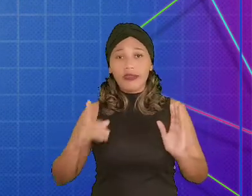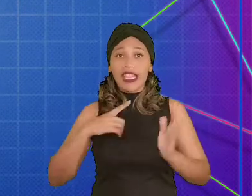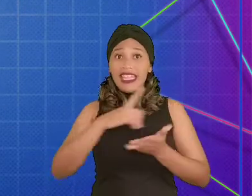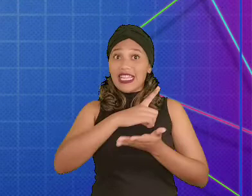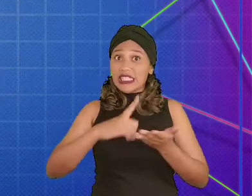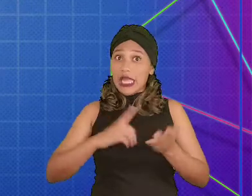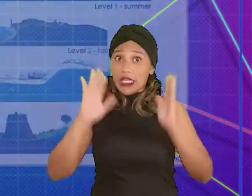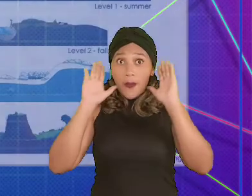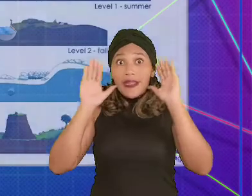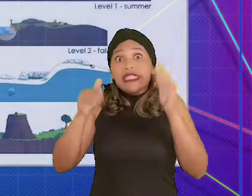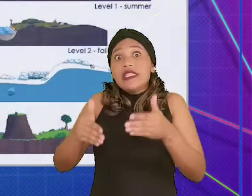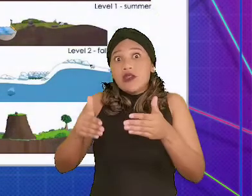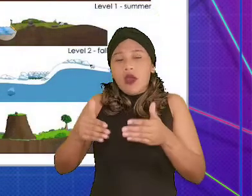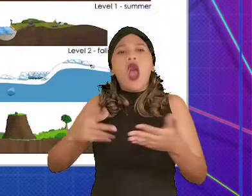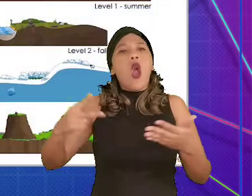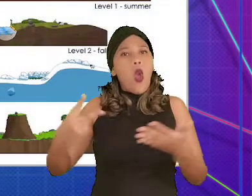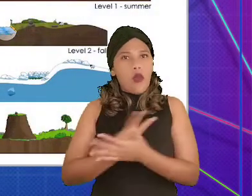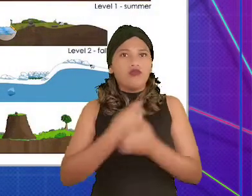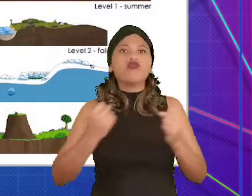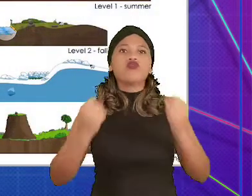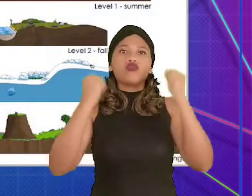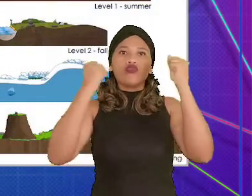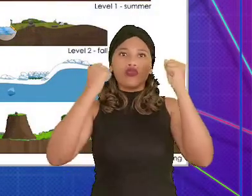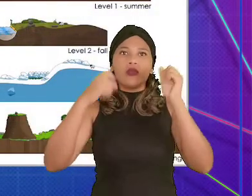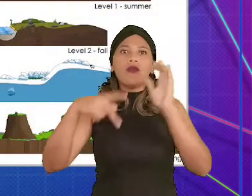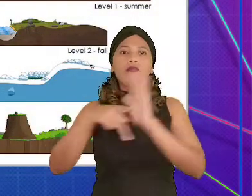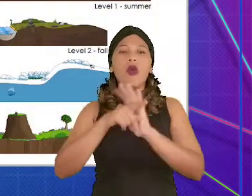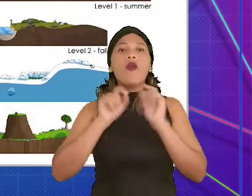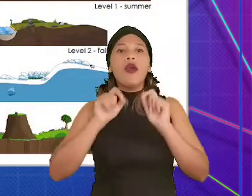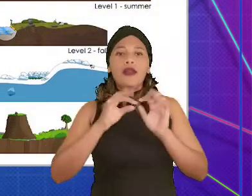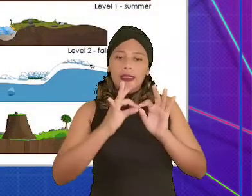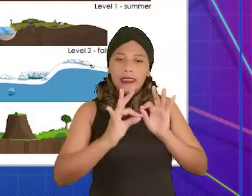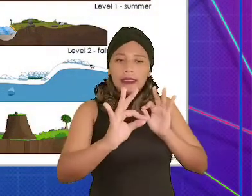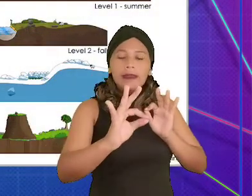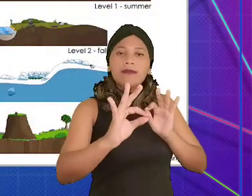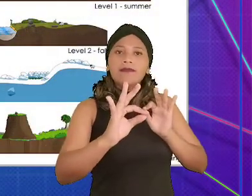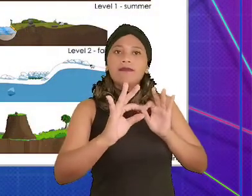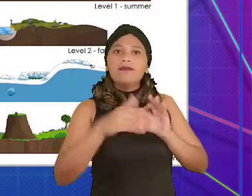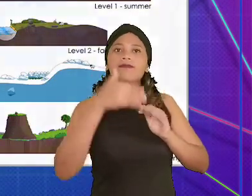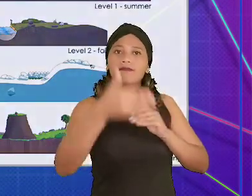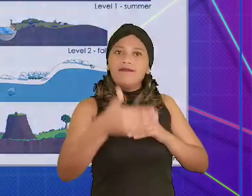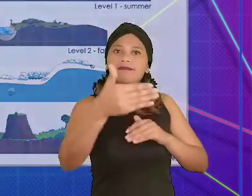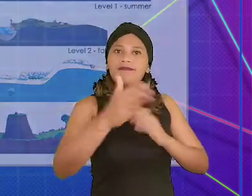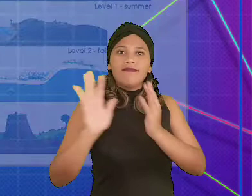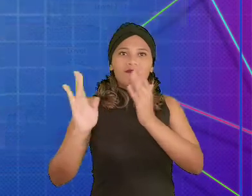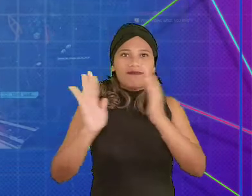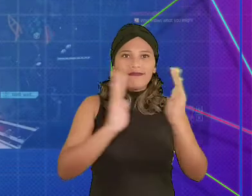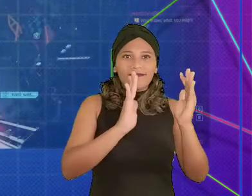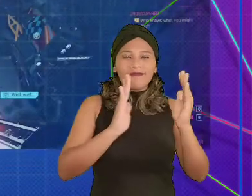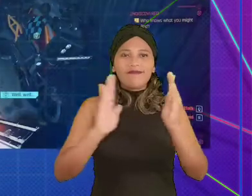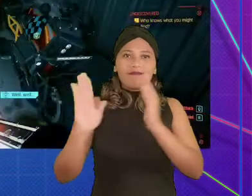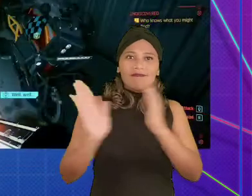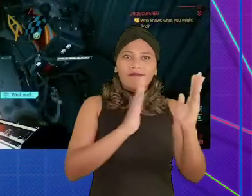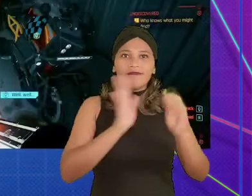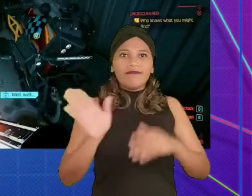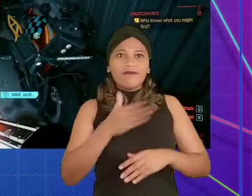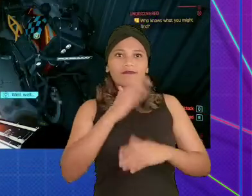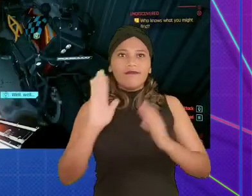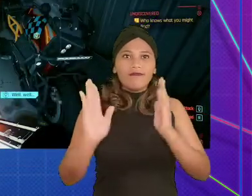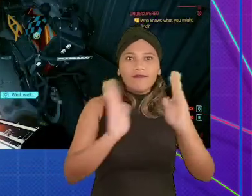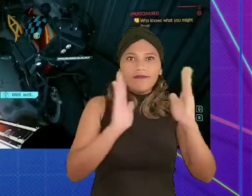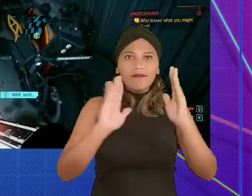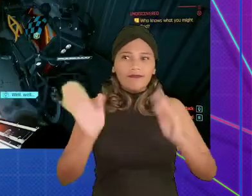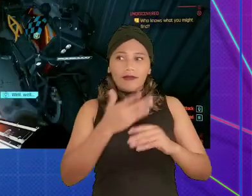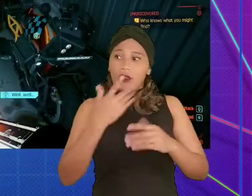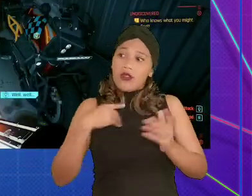tem até designs específicos. Isso acontece bastante em jogos lineares. Mas também podemos pensar em fases como as missões que ocorrem em